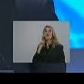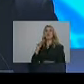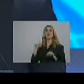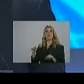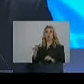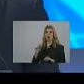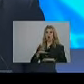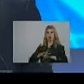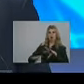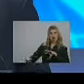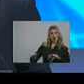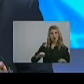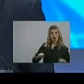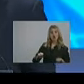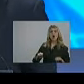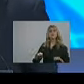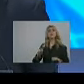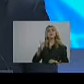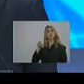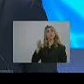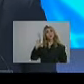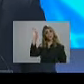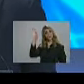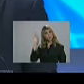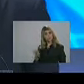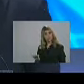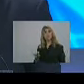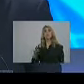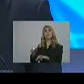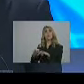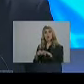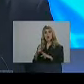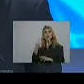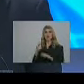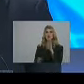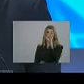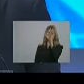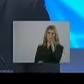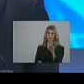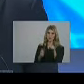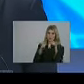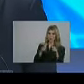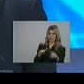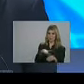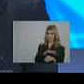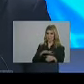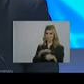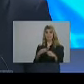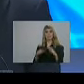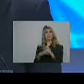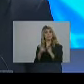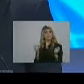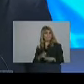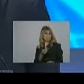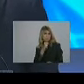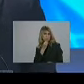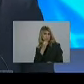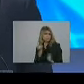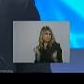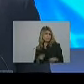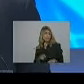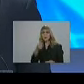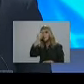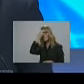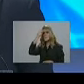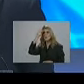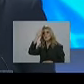roubos e furtos na cidade, 50% deles são em 2% do território da cidade. Então, é possível a Prefeitura,